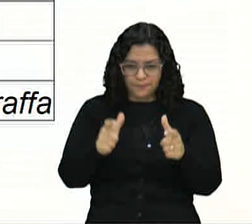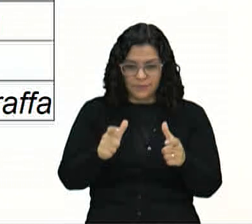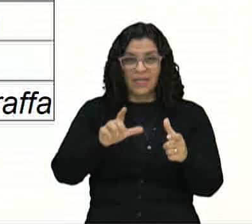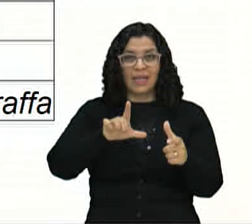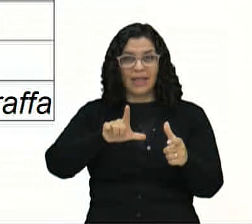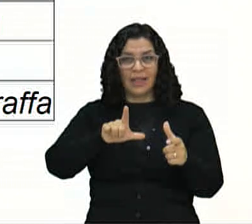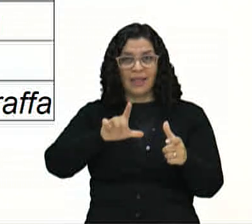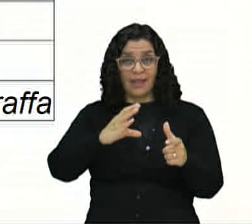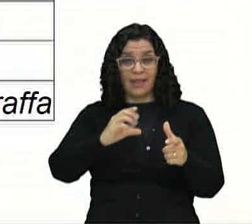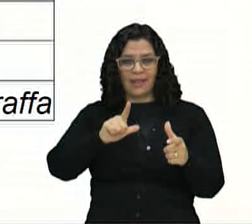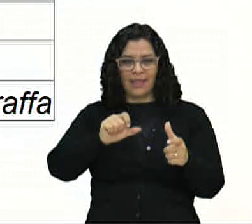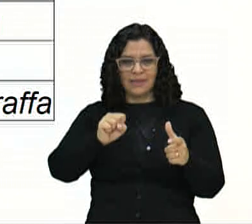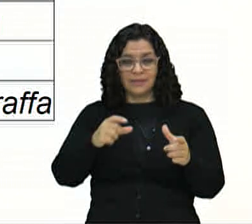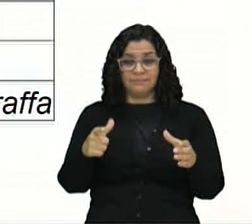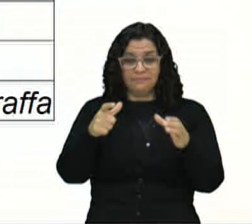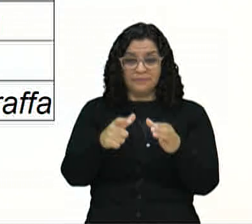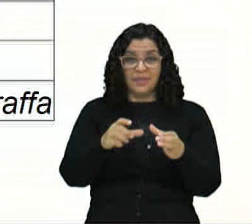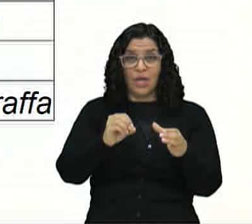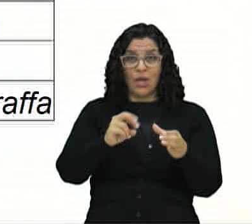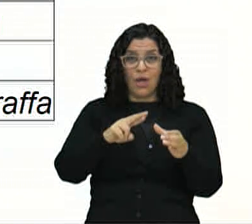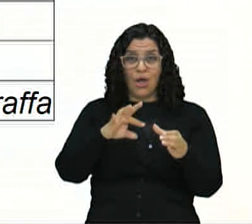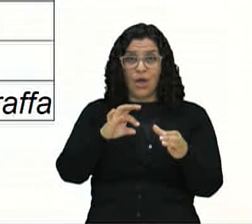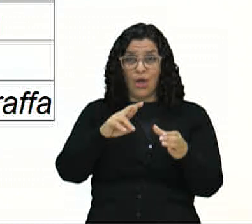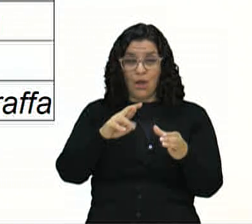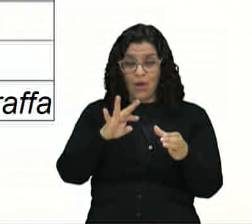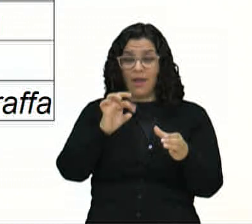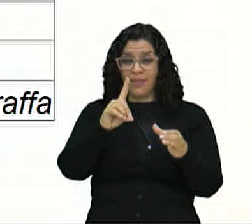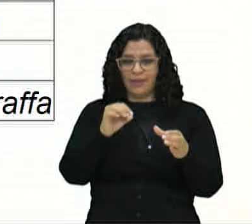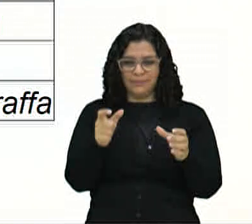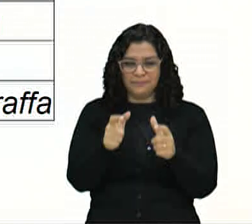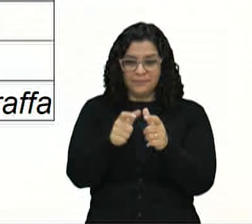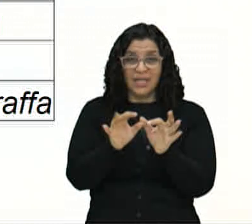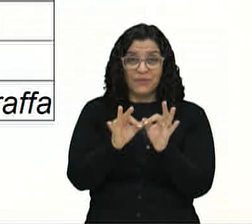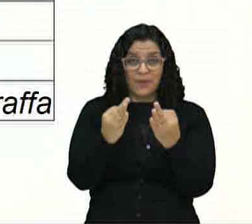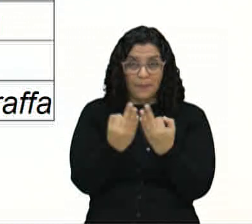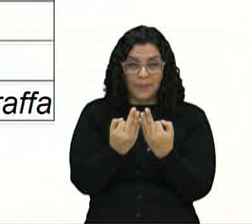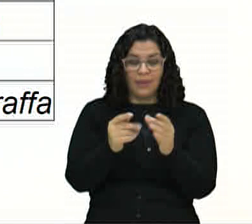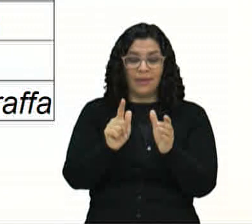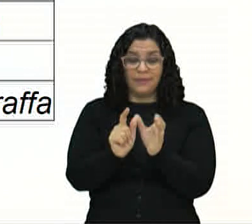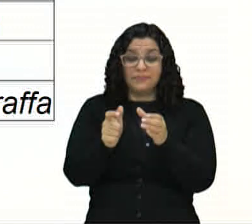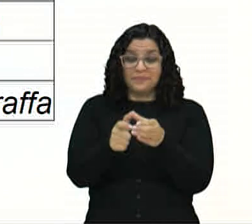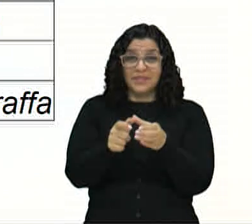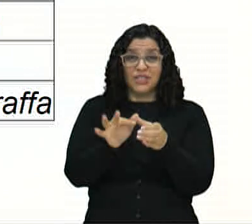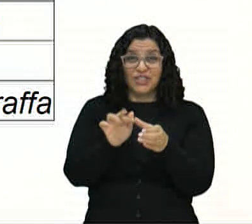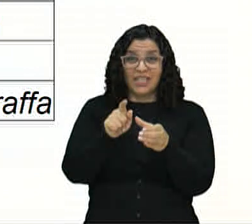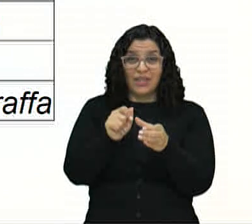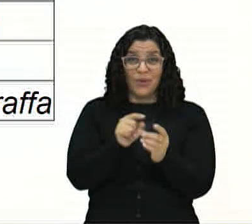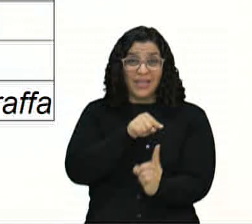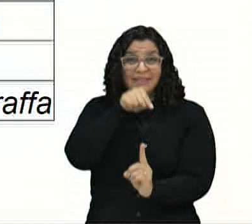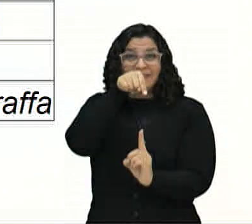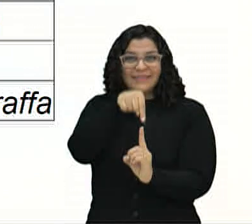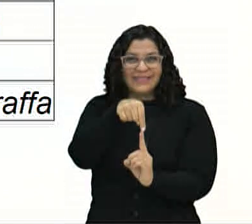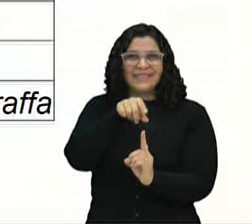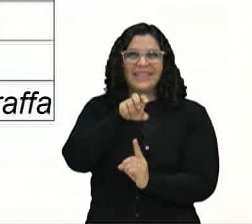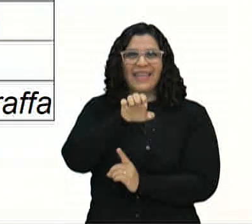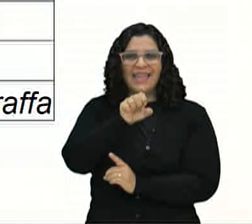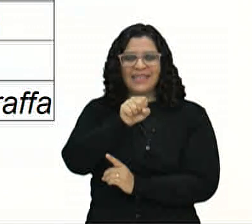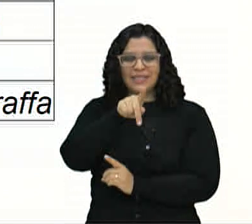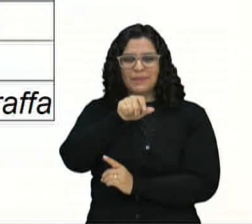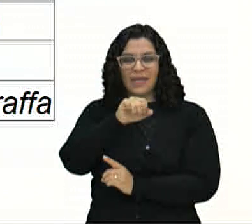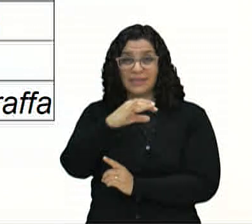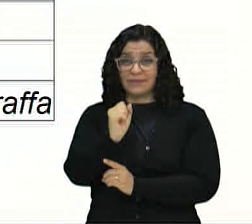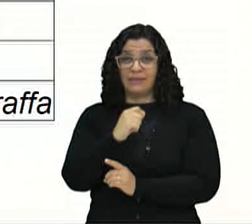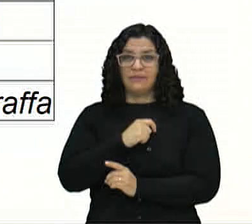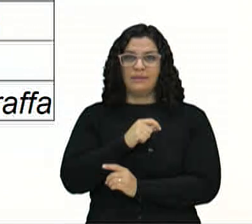a família, o gênero e a espécie. E eu trouxe 4 espécies em